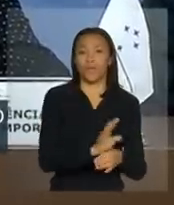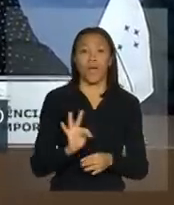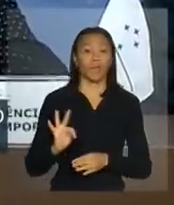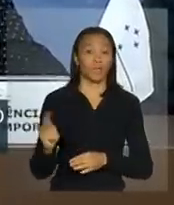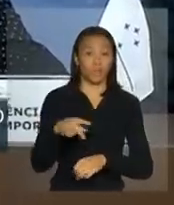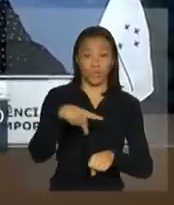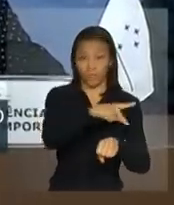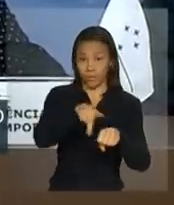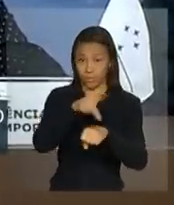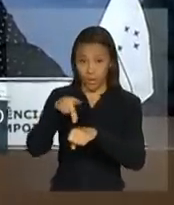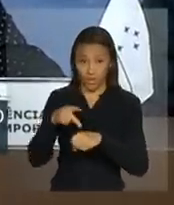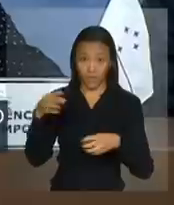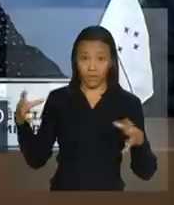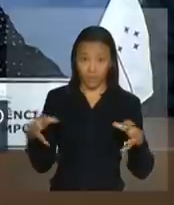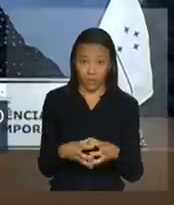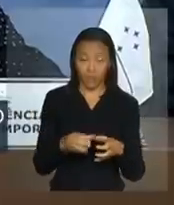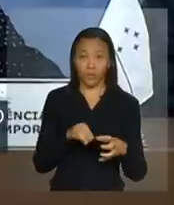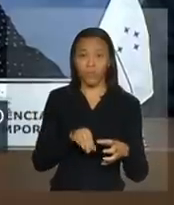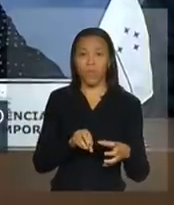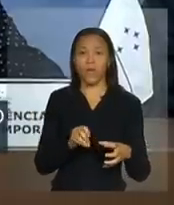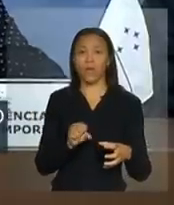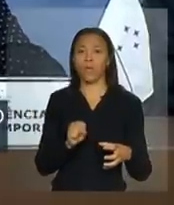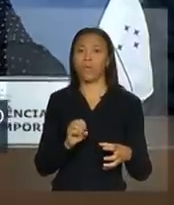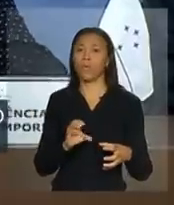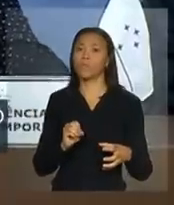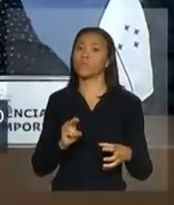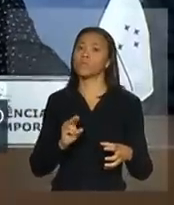Mercosul. Amigas e amigos,